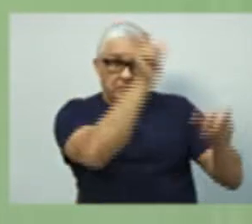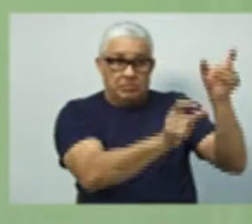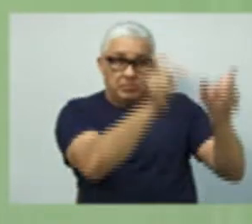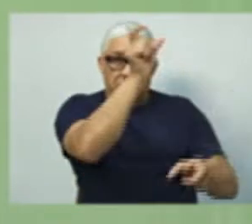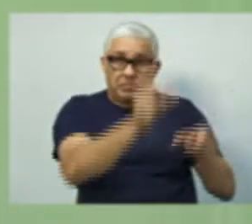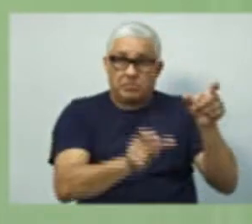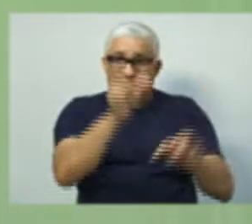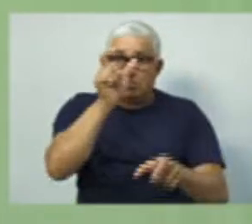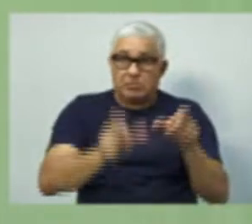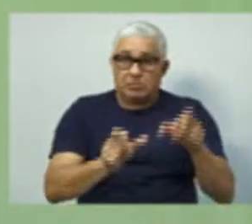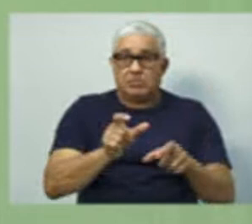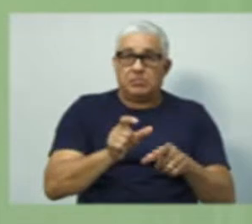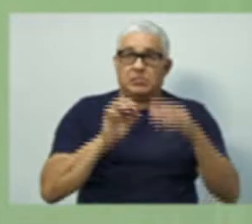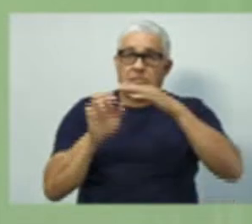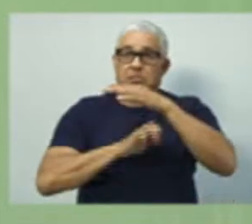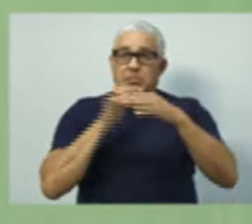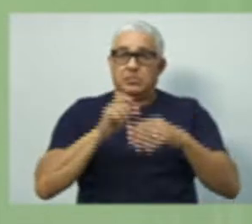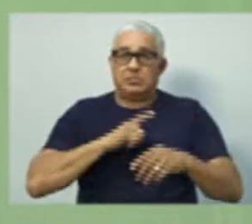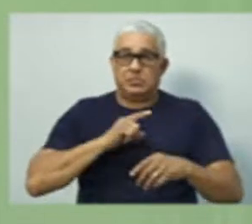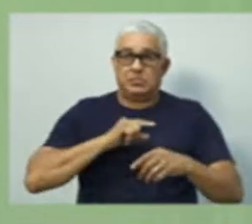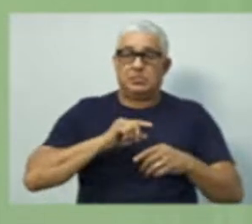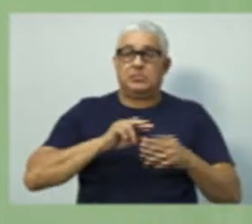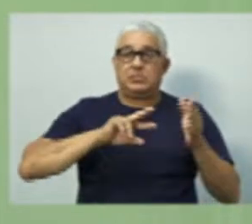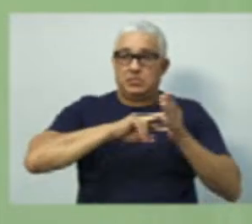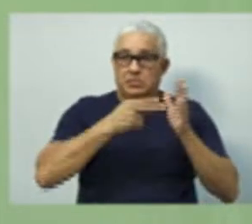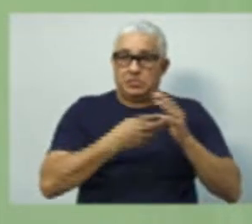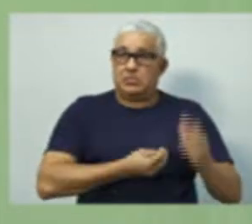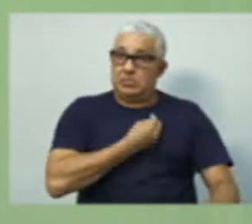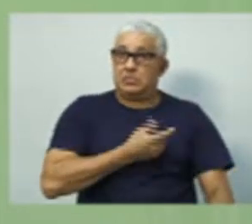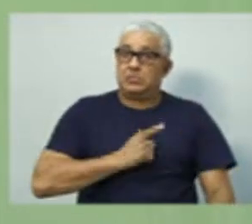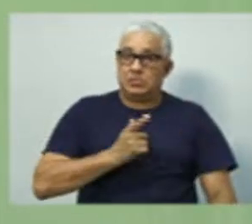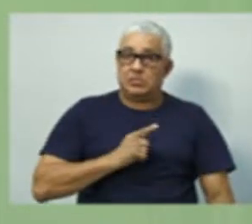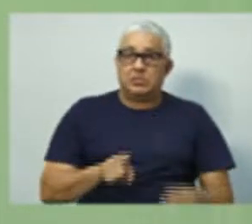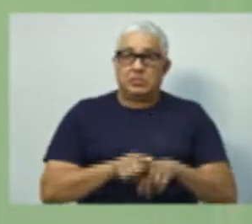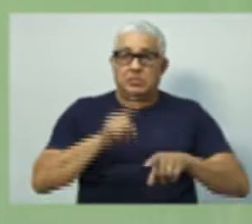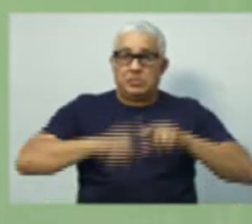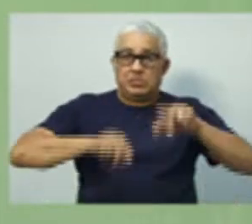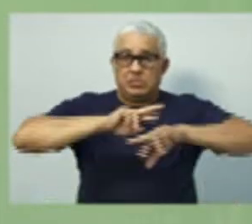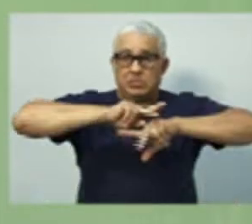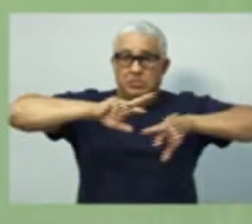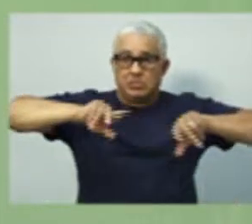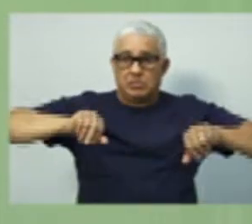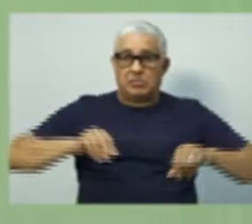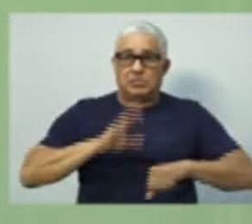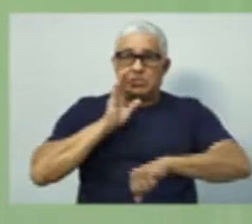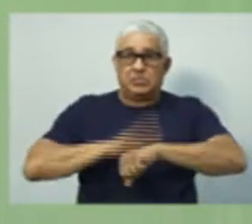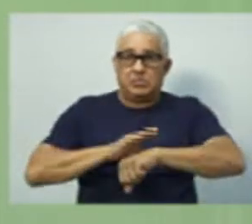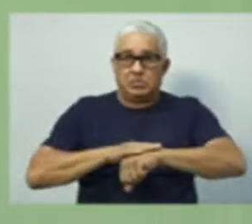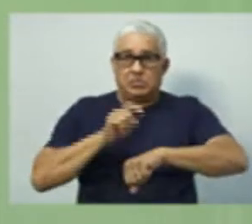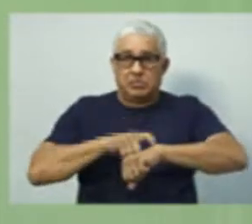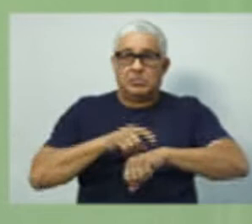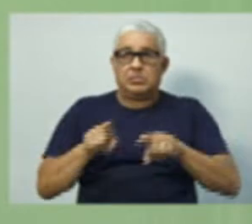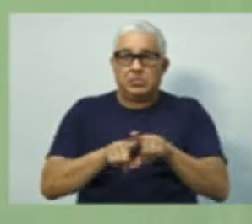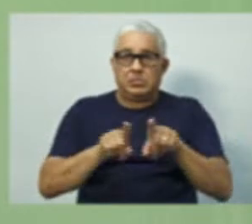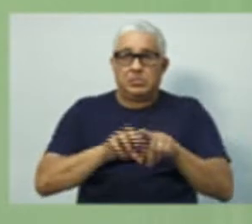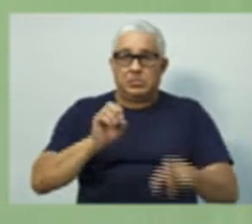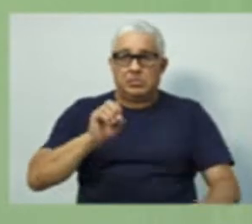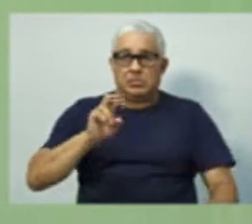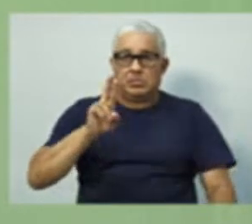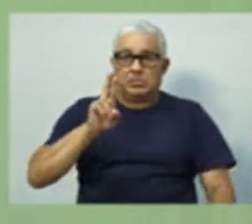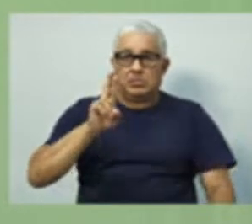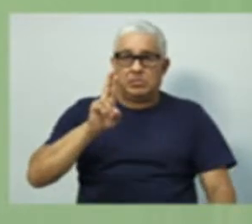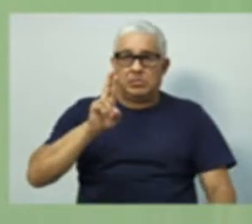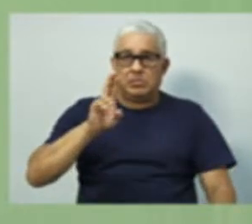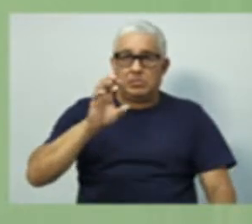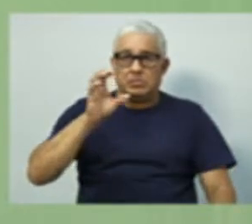demanda. Então, todo mundo lembra o que é demanda, né? Demanda é a procura, é a necessidade de atender